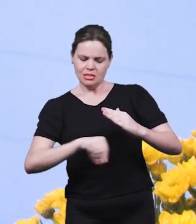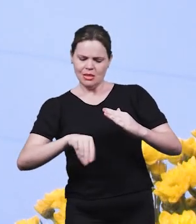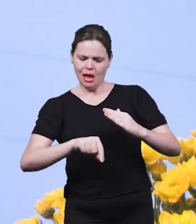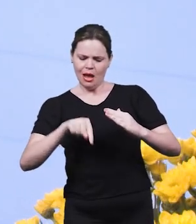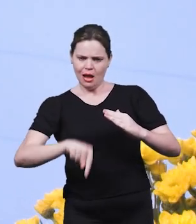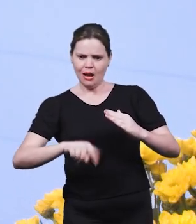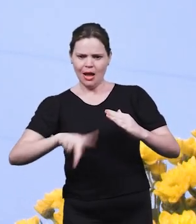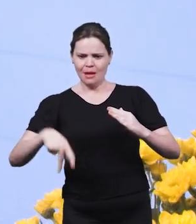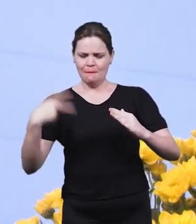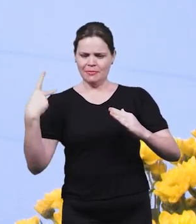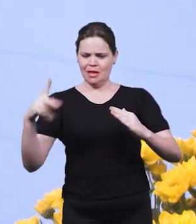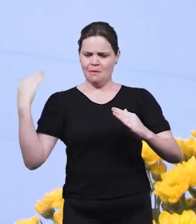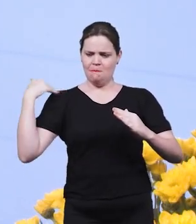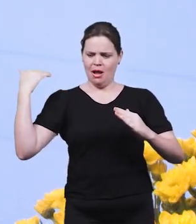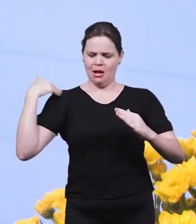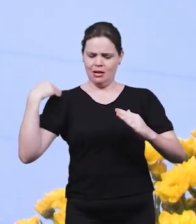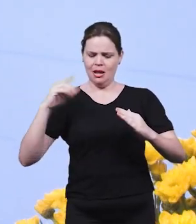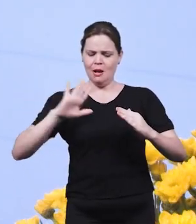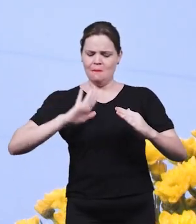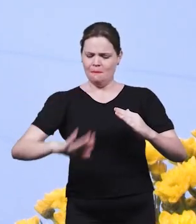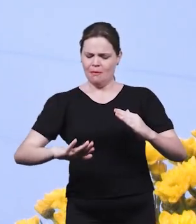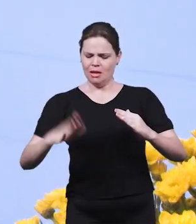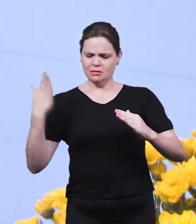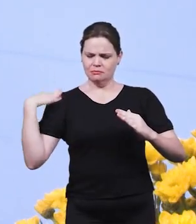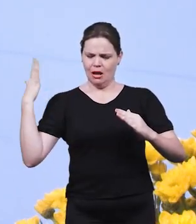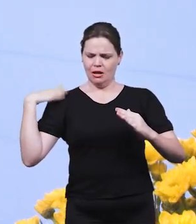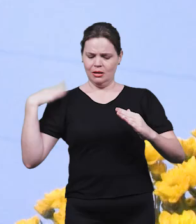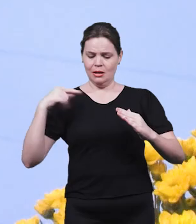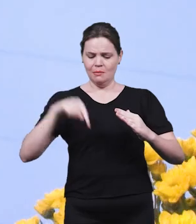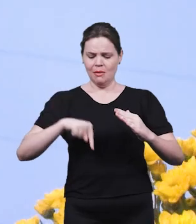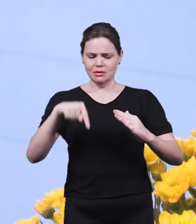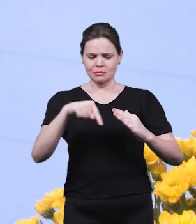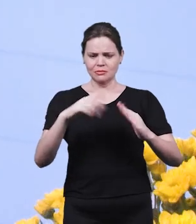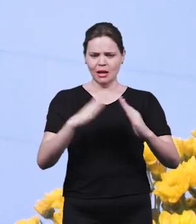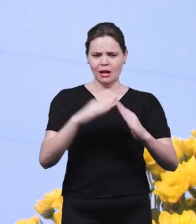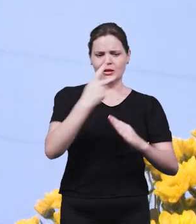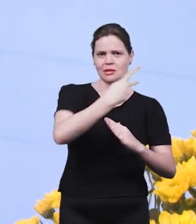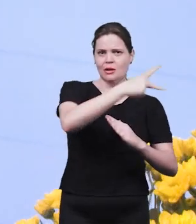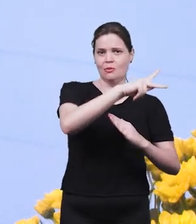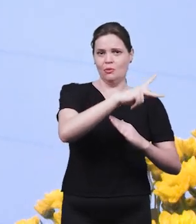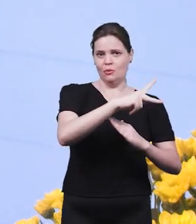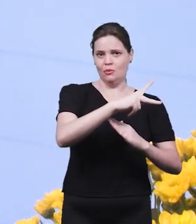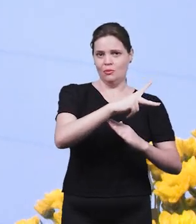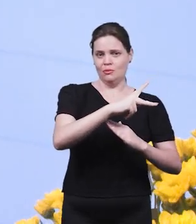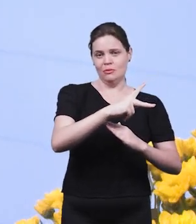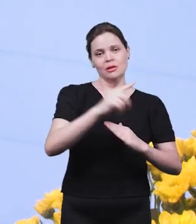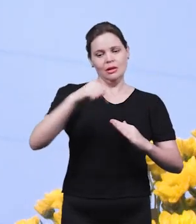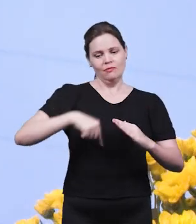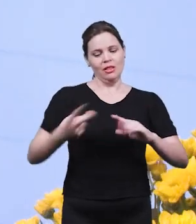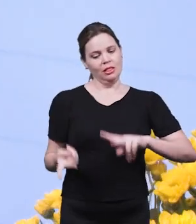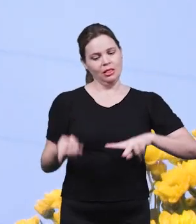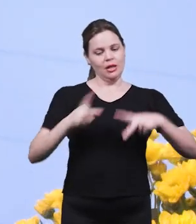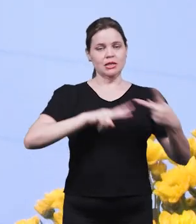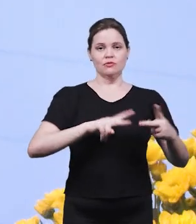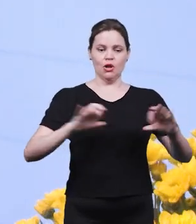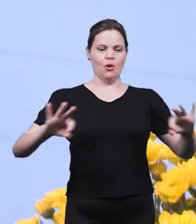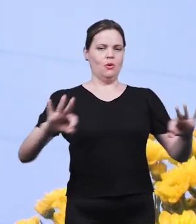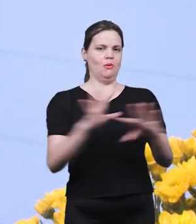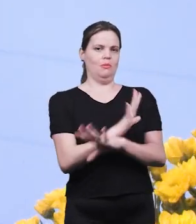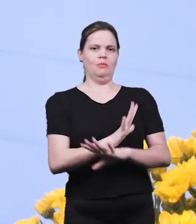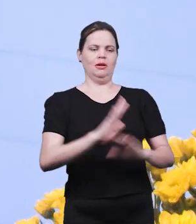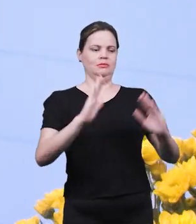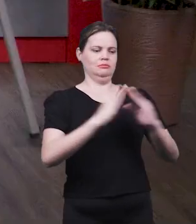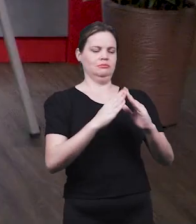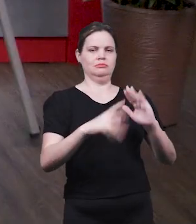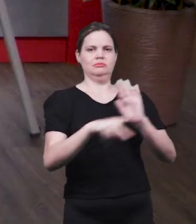hoje estão localizados em vários bairros com densa ocupação urbana. E